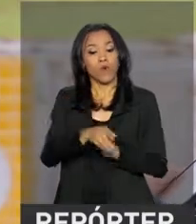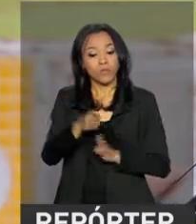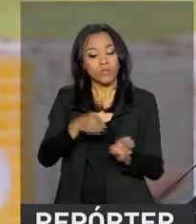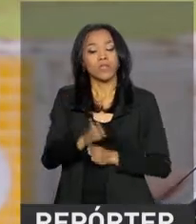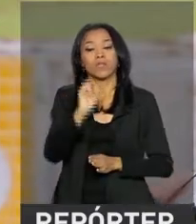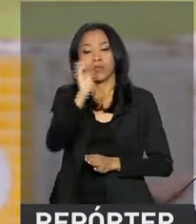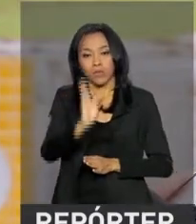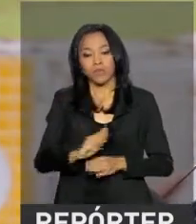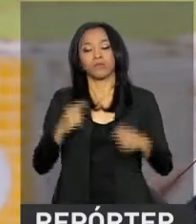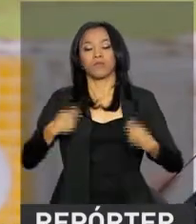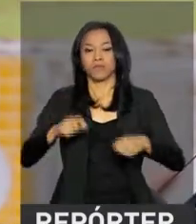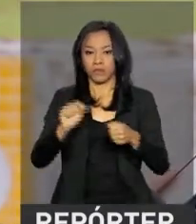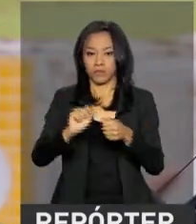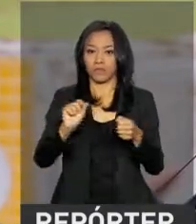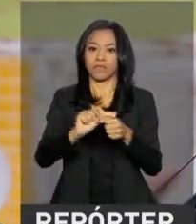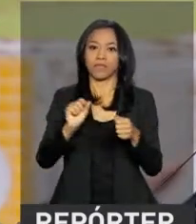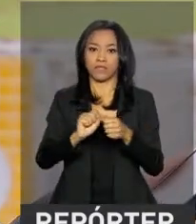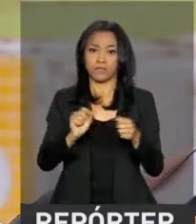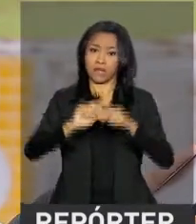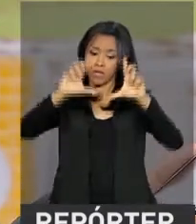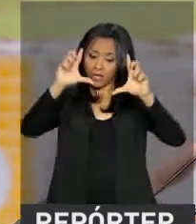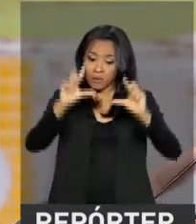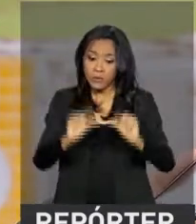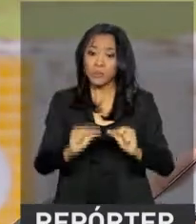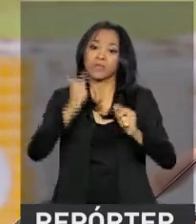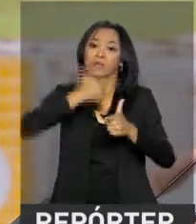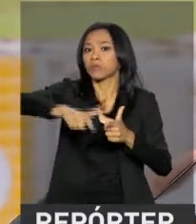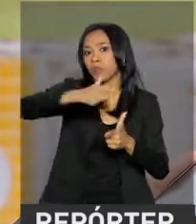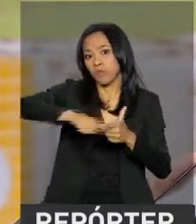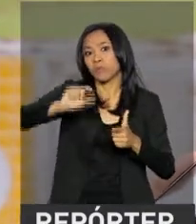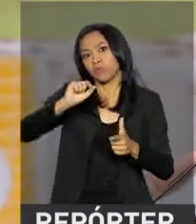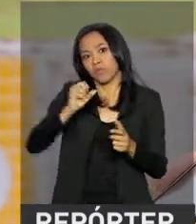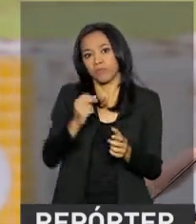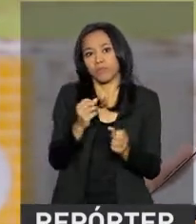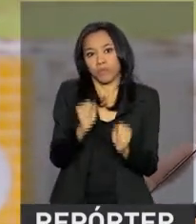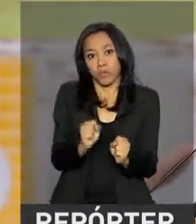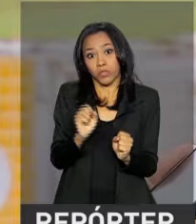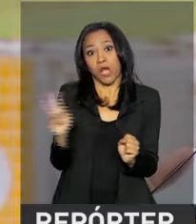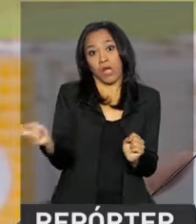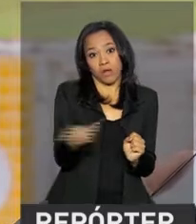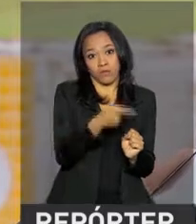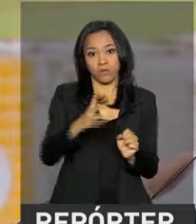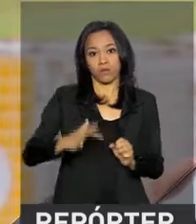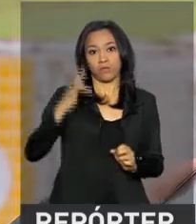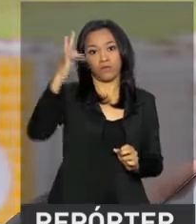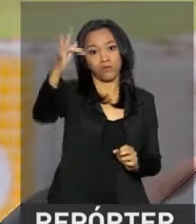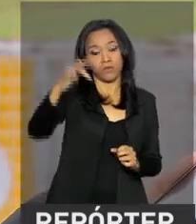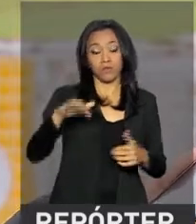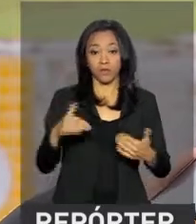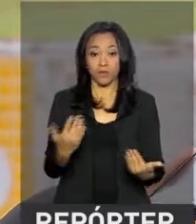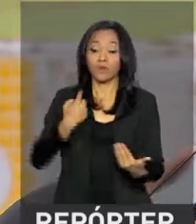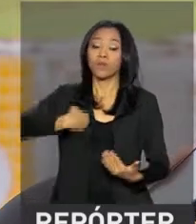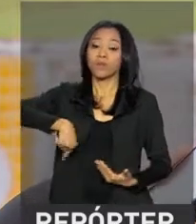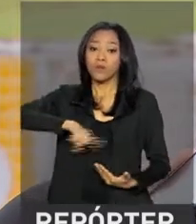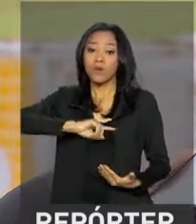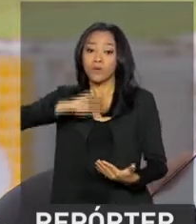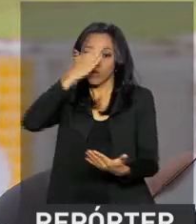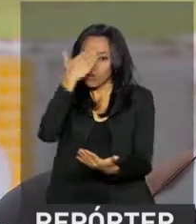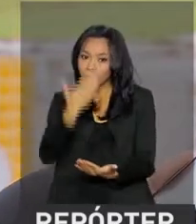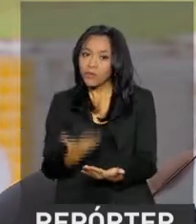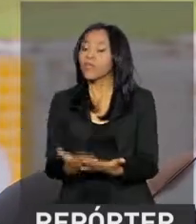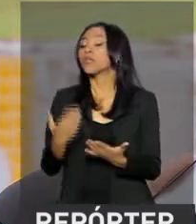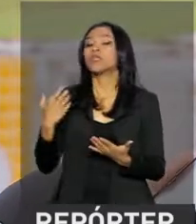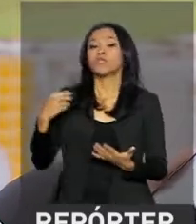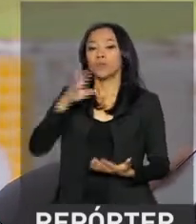pra abreviar a sua crise abreviar os problemas que podem vir pro futuro então estamos confiantes é o presidente trabalhar